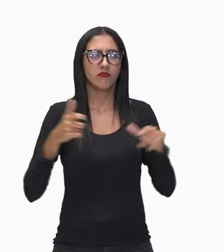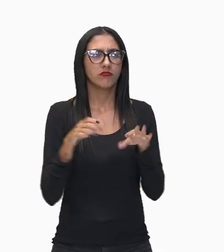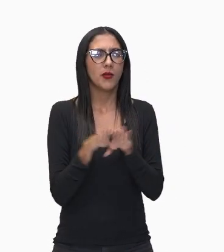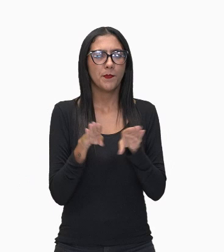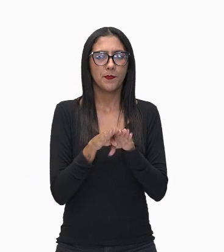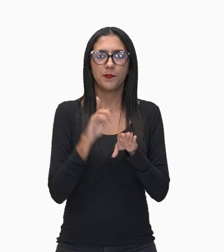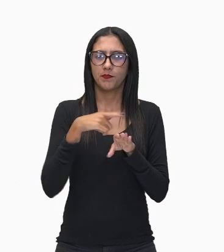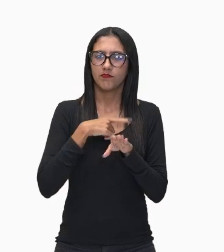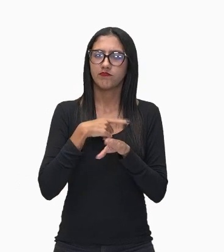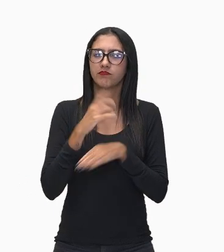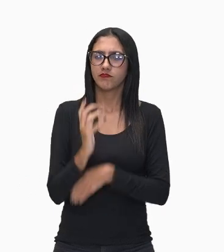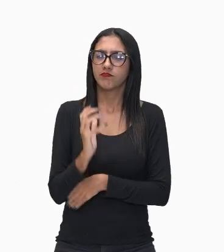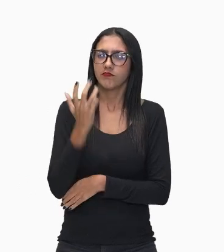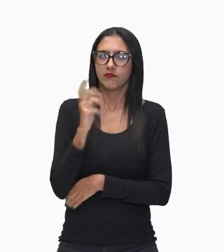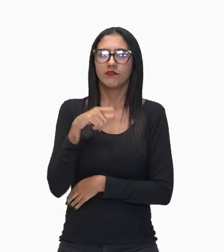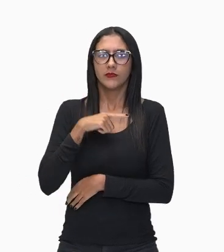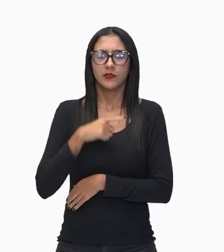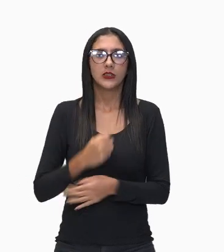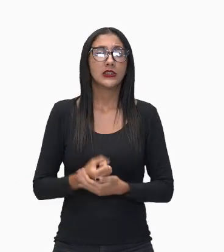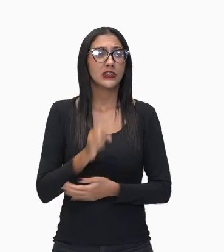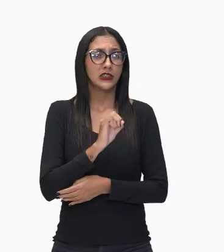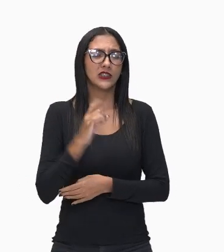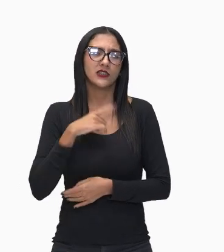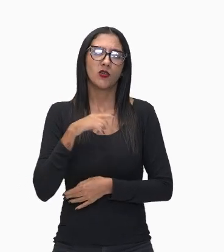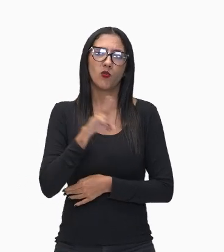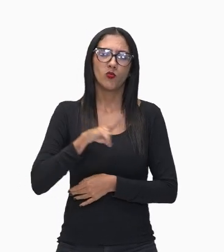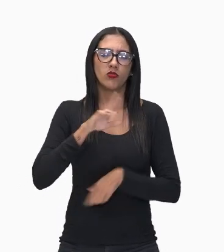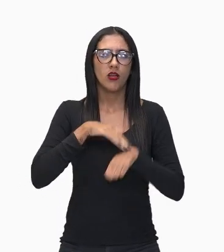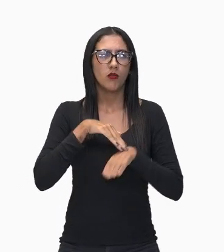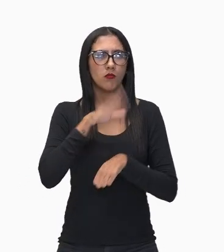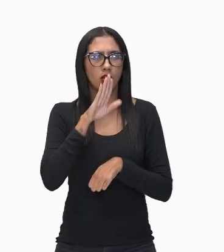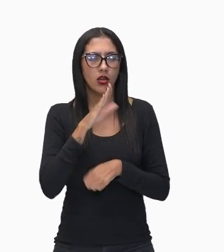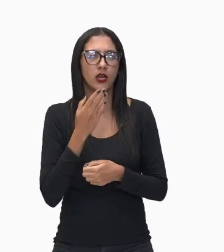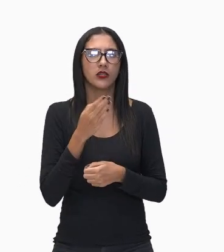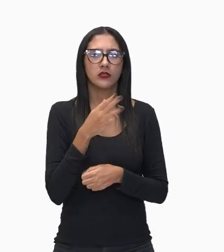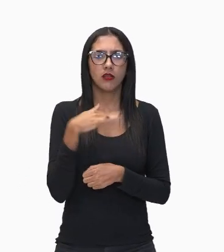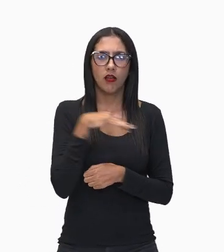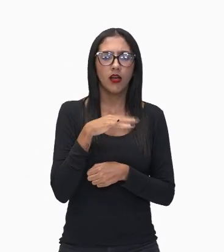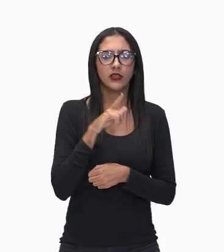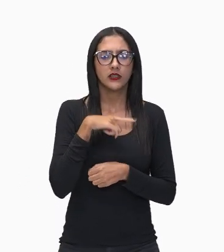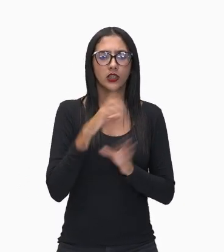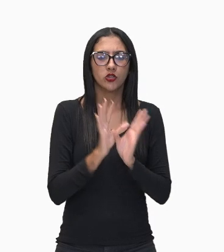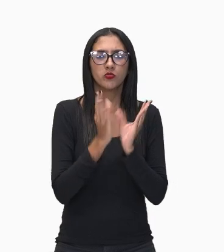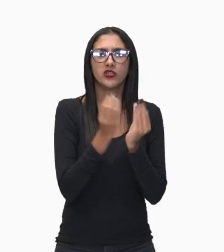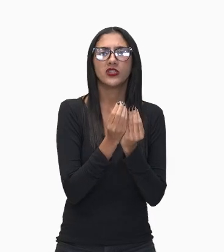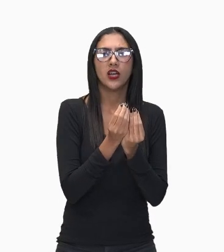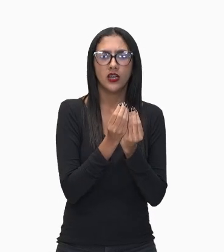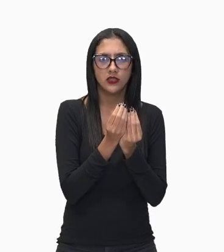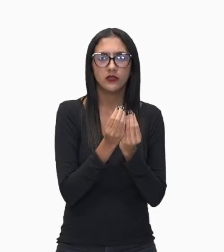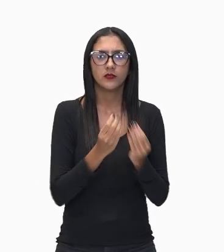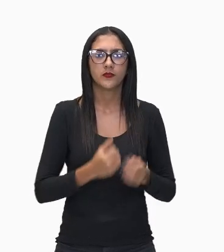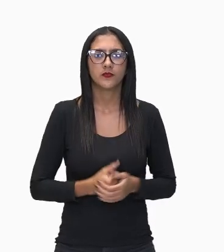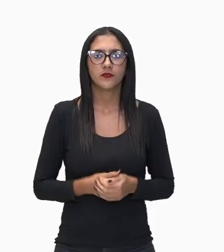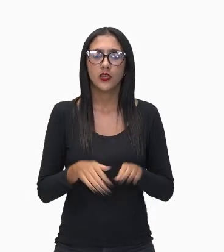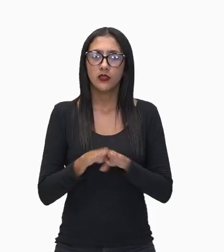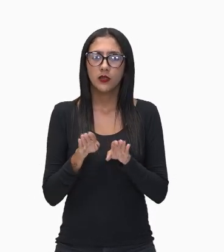né, quando se utiliza muito mais, né, essas substâncias químicas, a